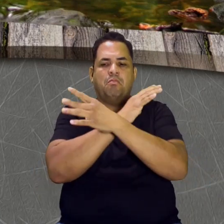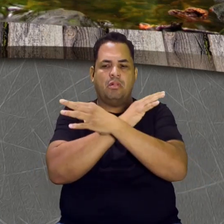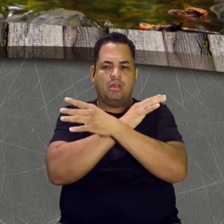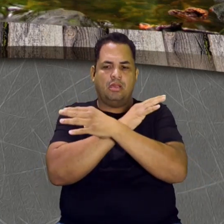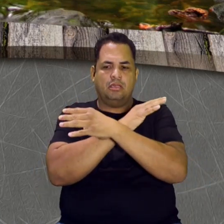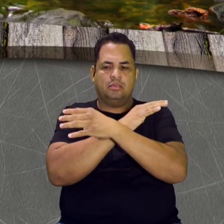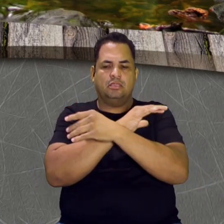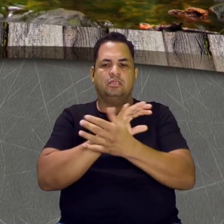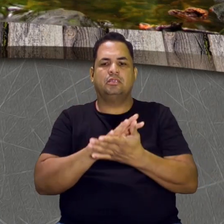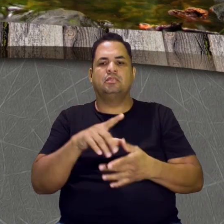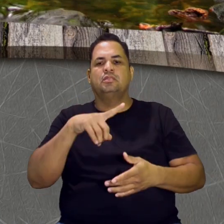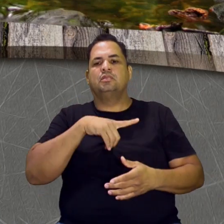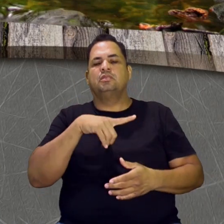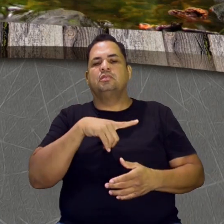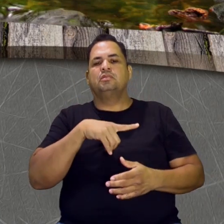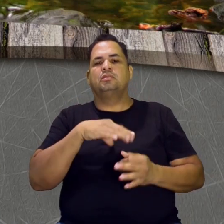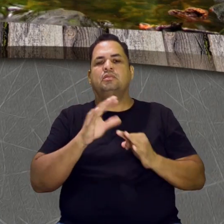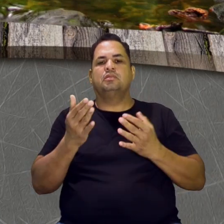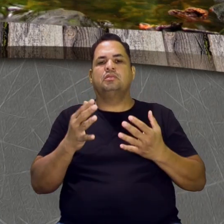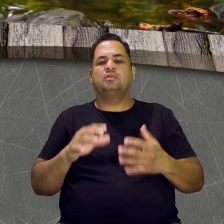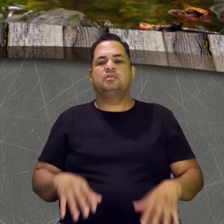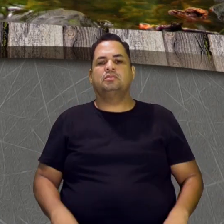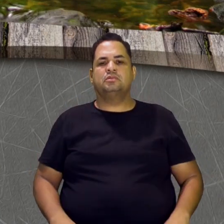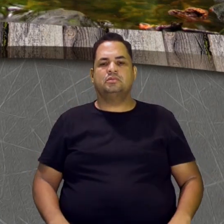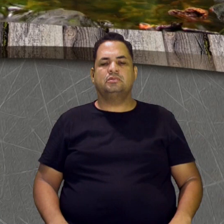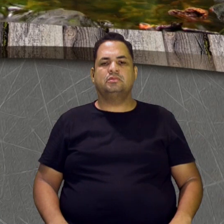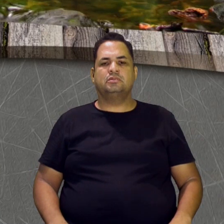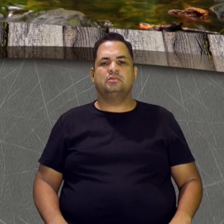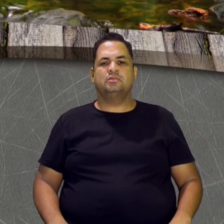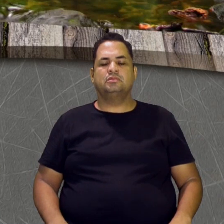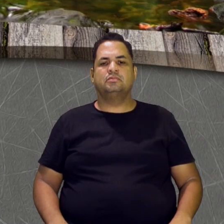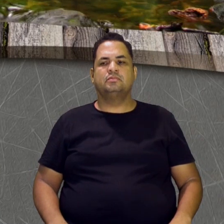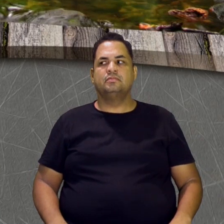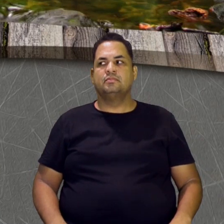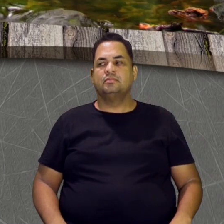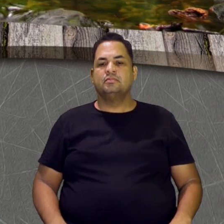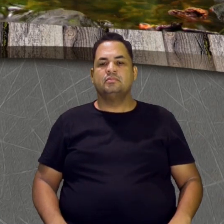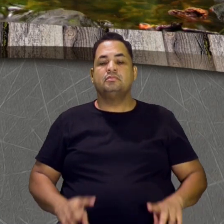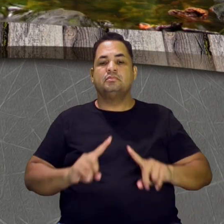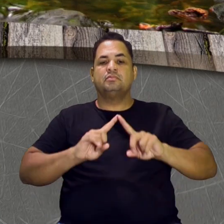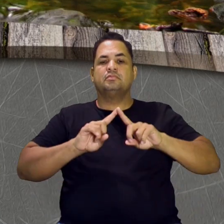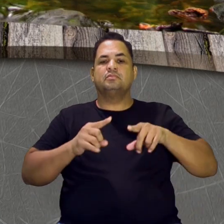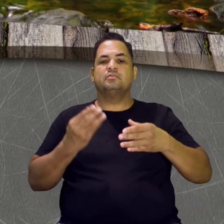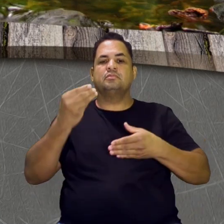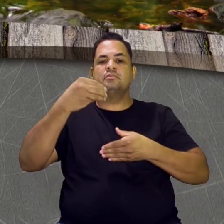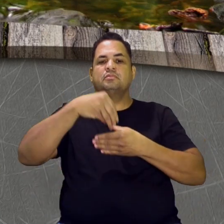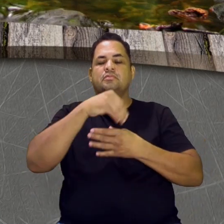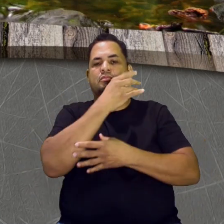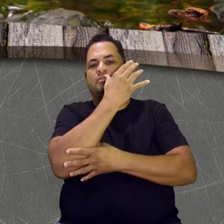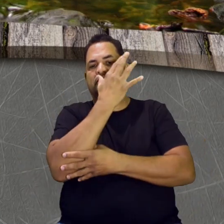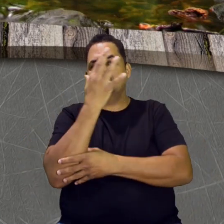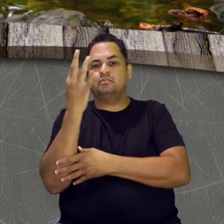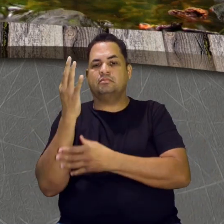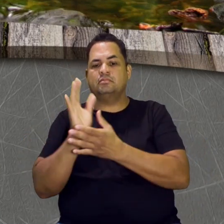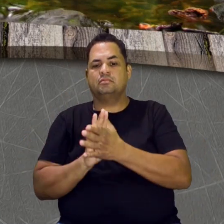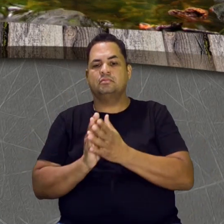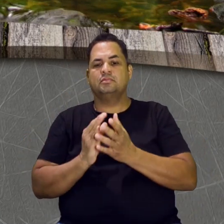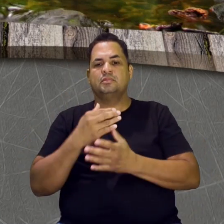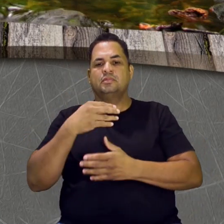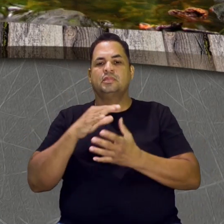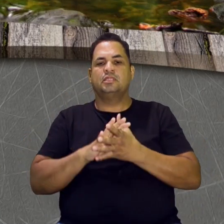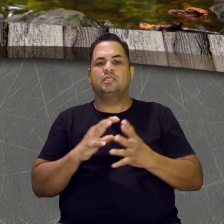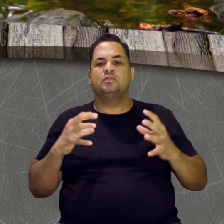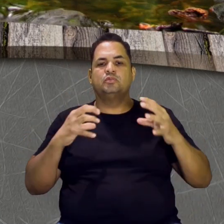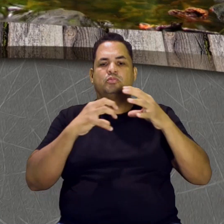reino Animalia, você vai ter organismos pluricelulares, certo? Mas dentro das plantas ou dentro dos